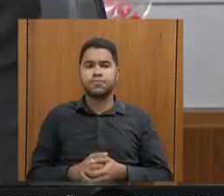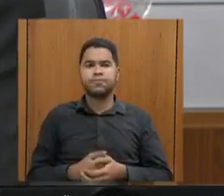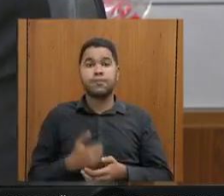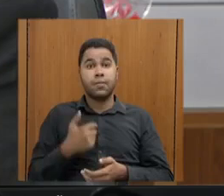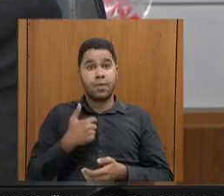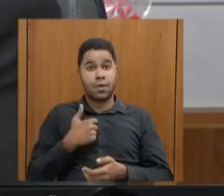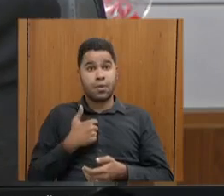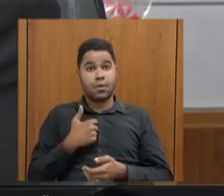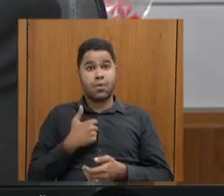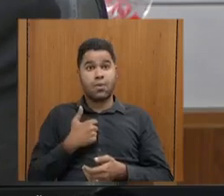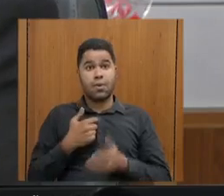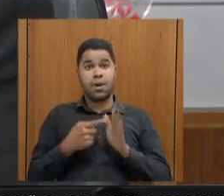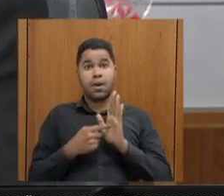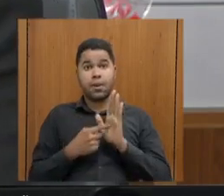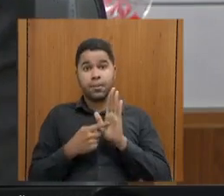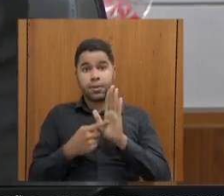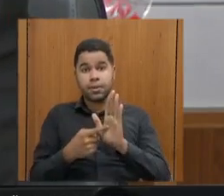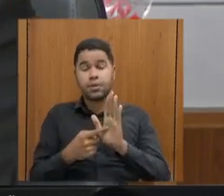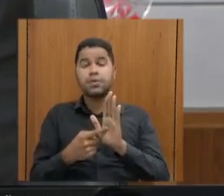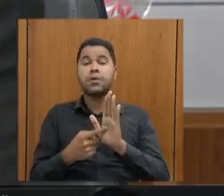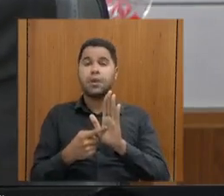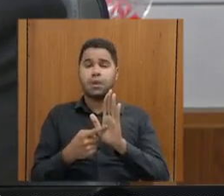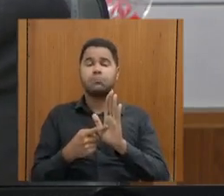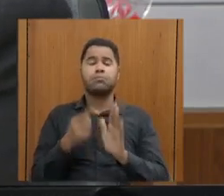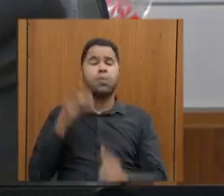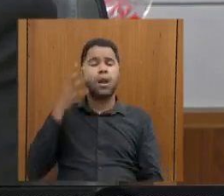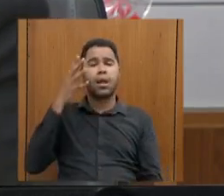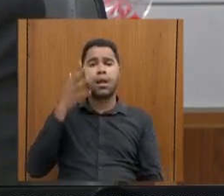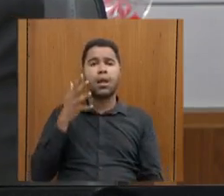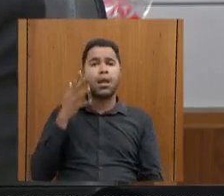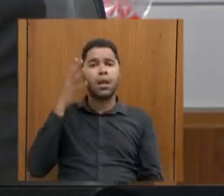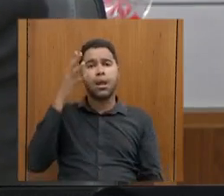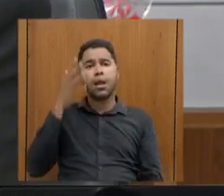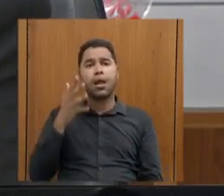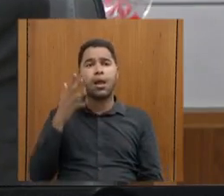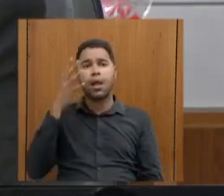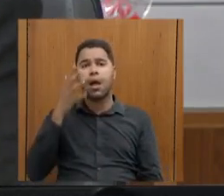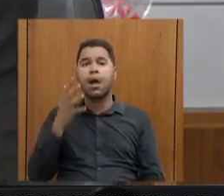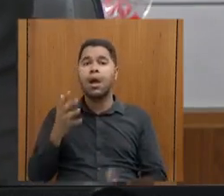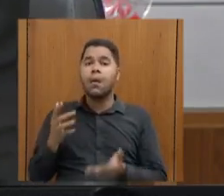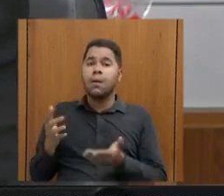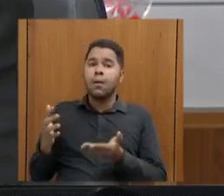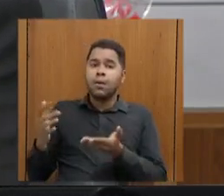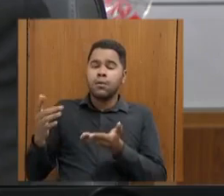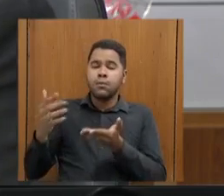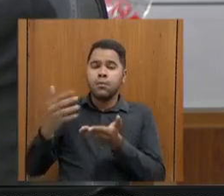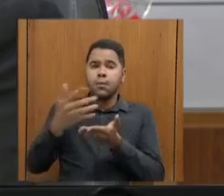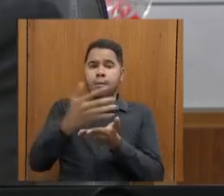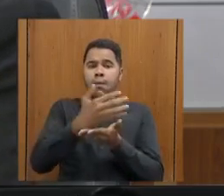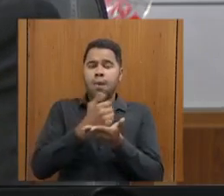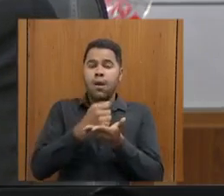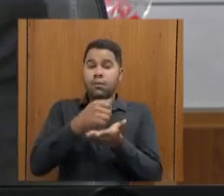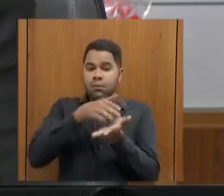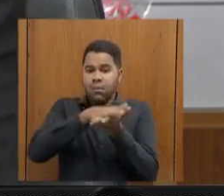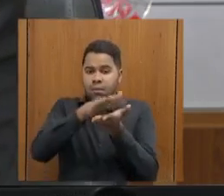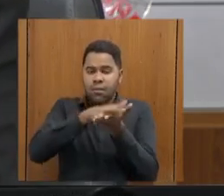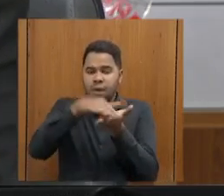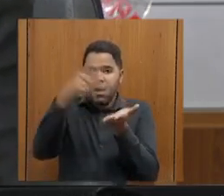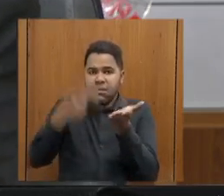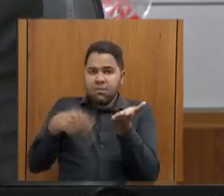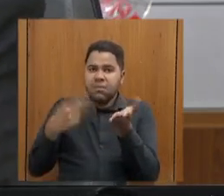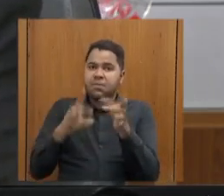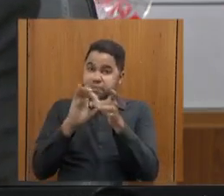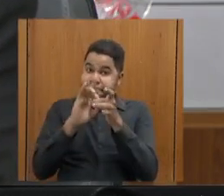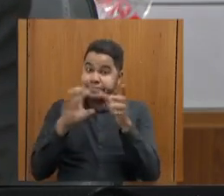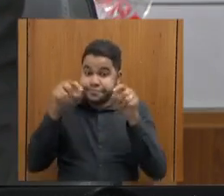da minha parte já apresentei para jato autorizado fazer a captação aqui nos consumidores daqui que